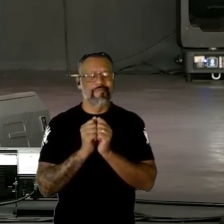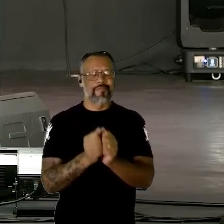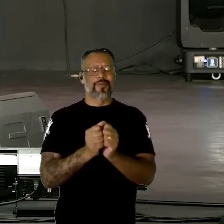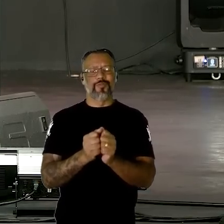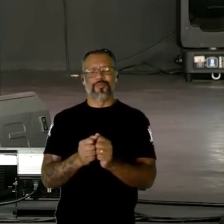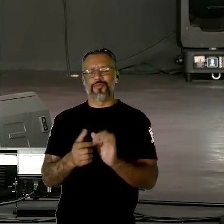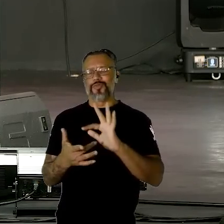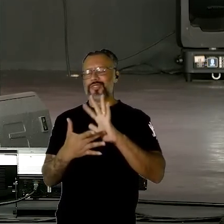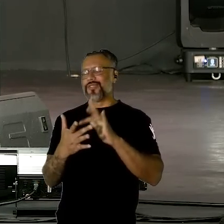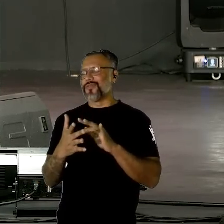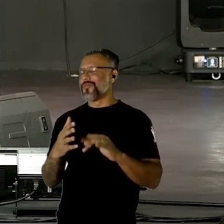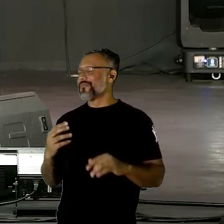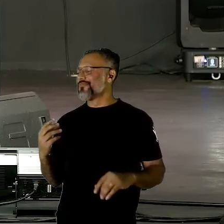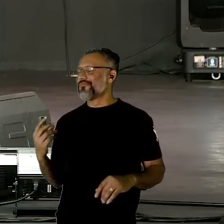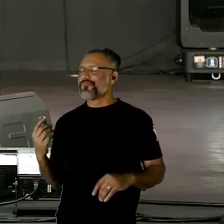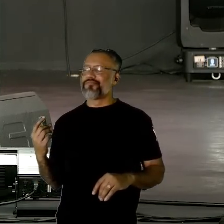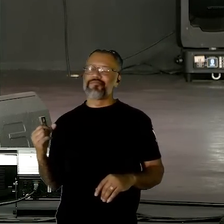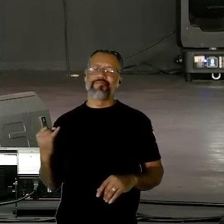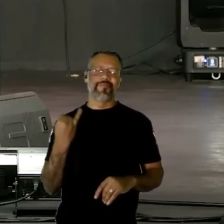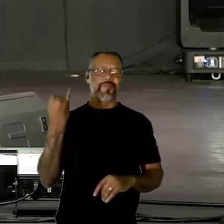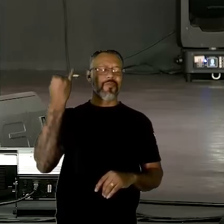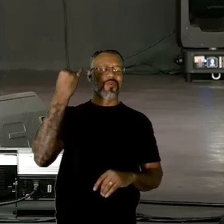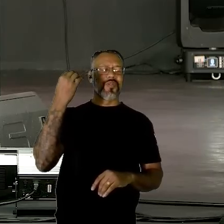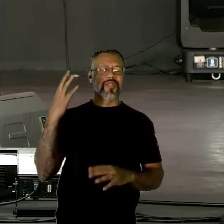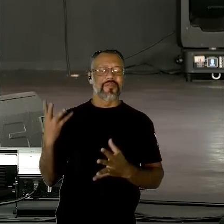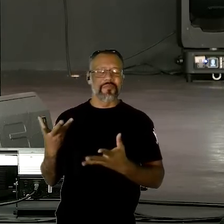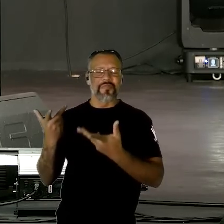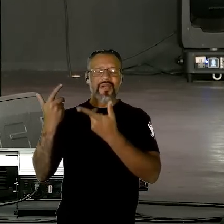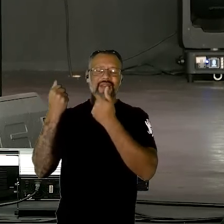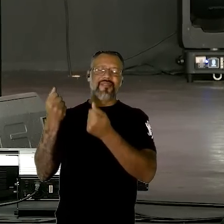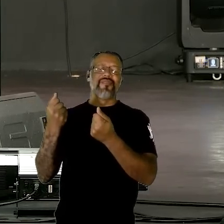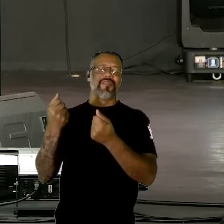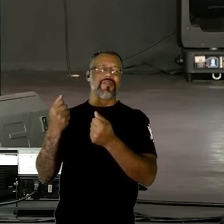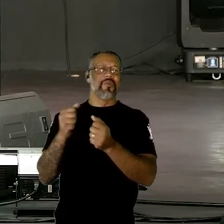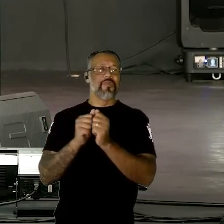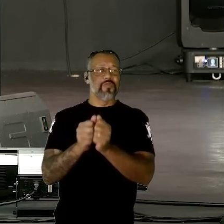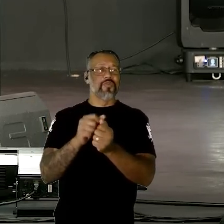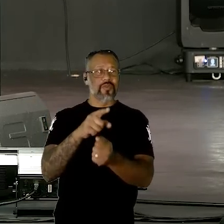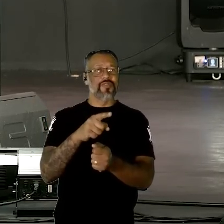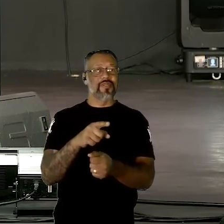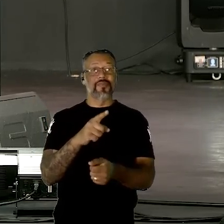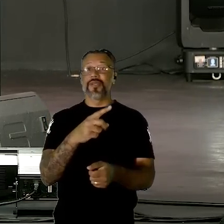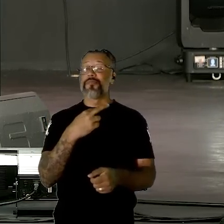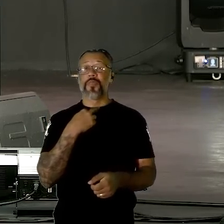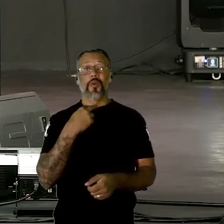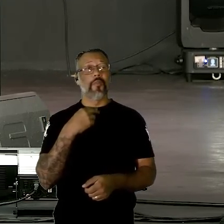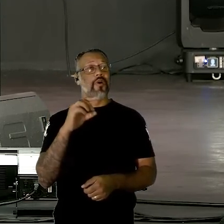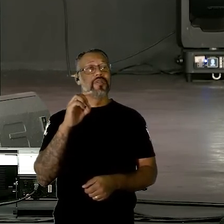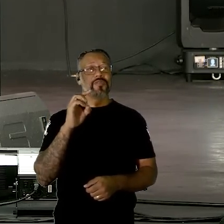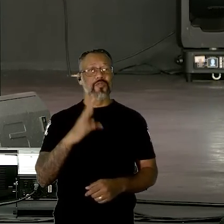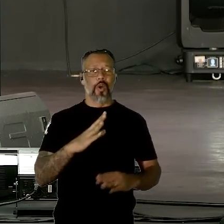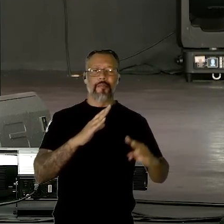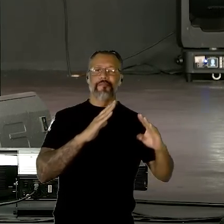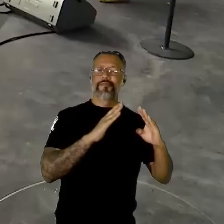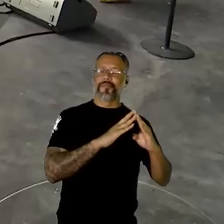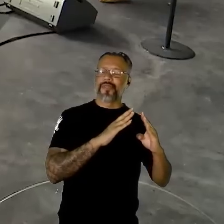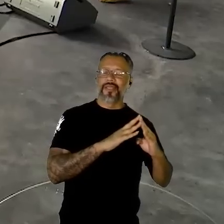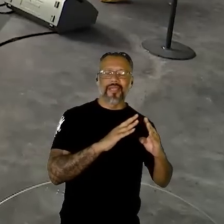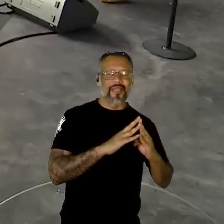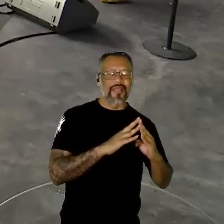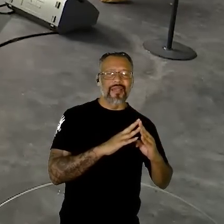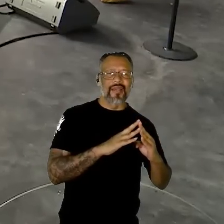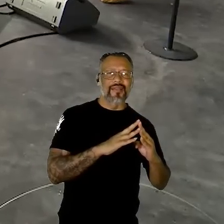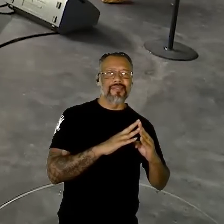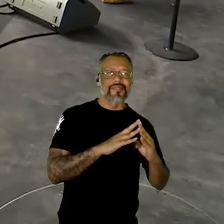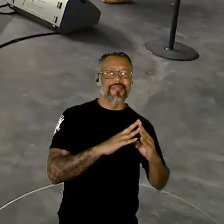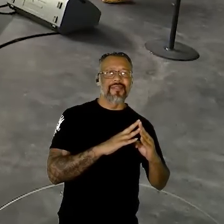mas é que Jesus é mais precioso levanta a mão para cá em nome de Jesus não basta ser templo tem que ser templo vazio não basta